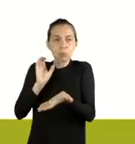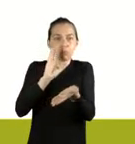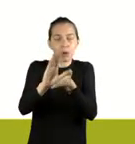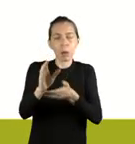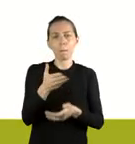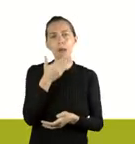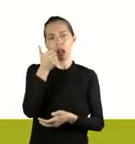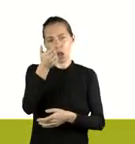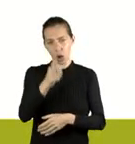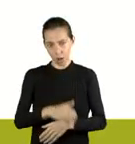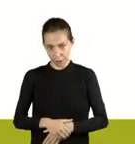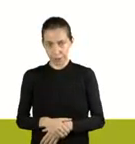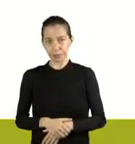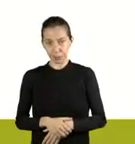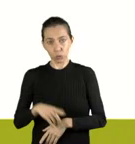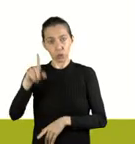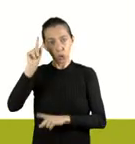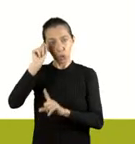lá. Então,